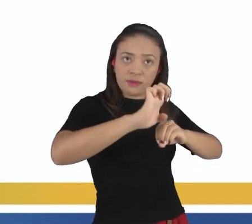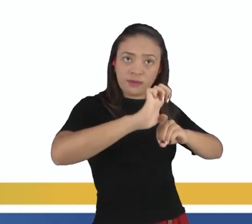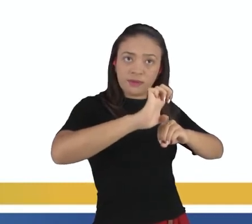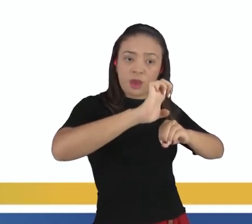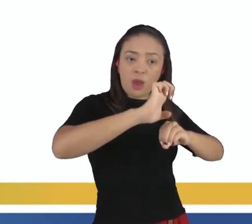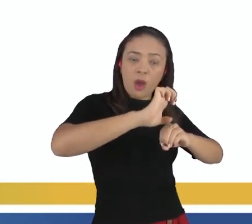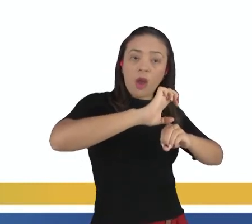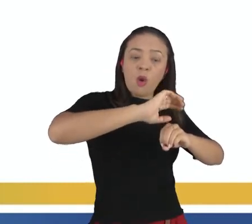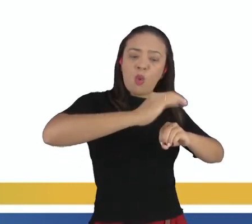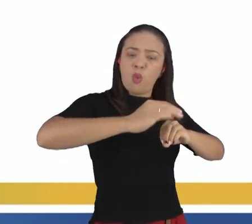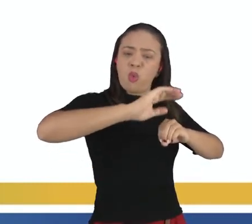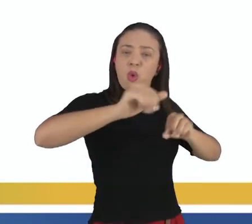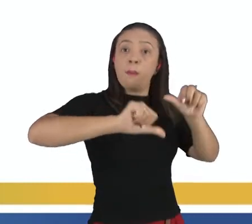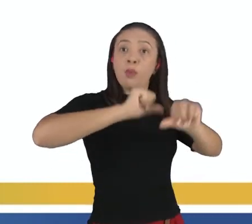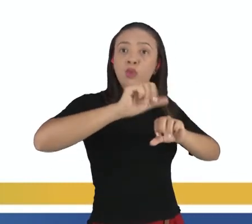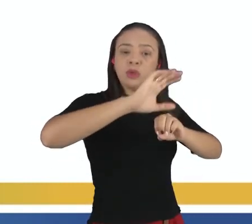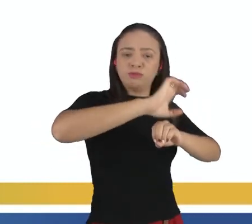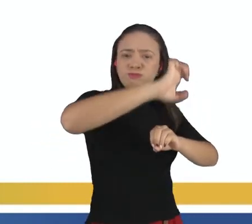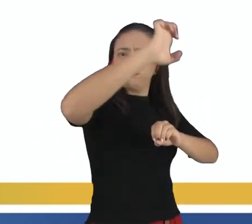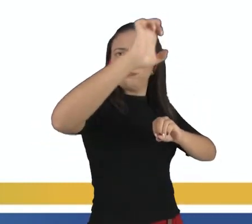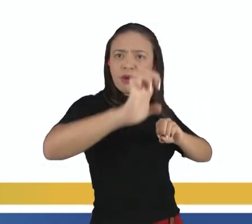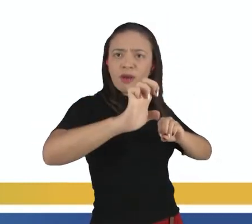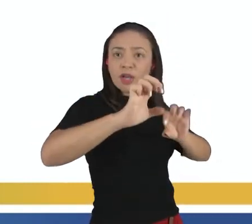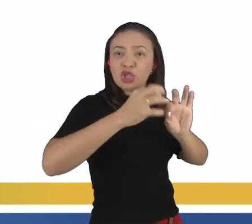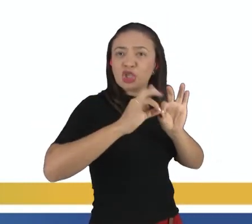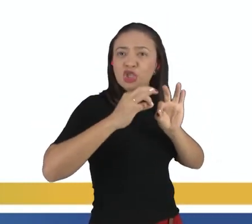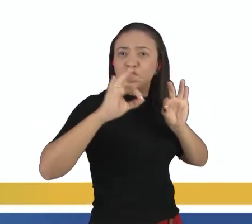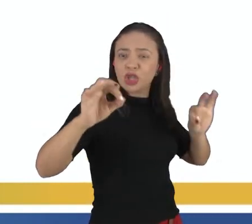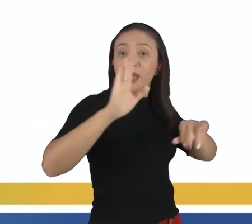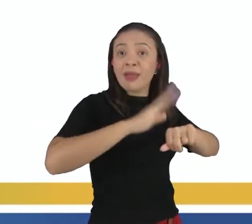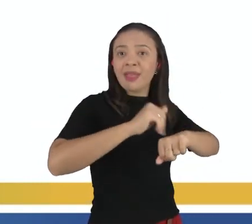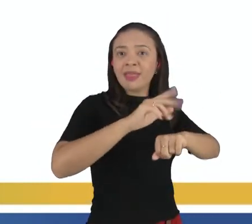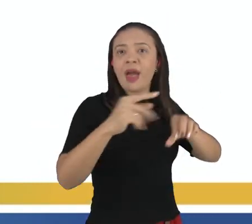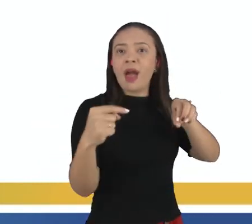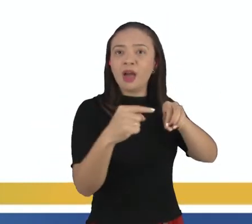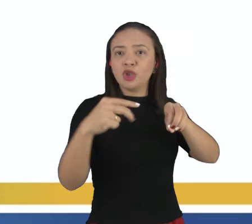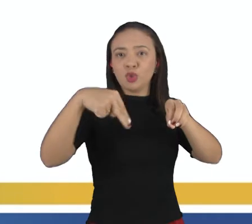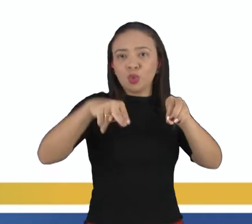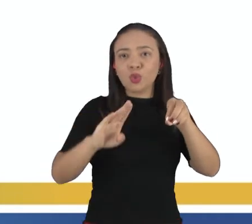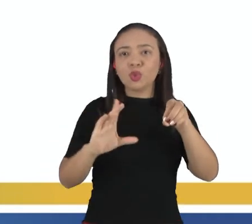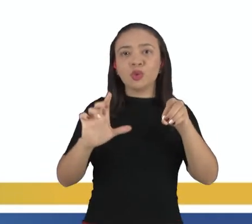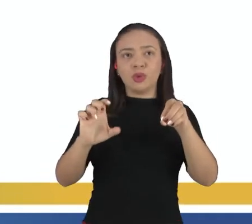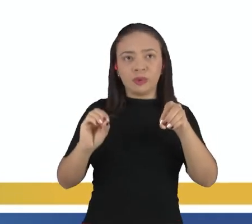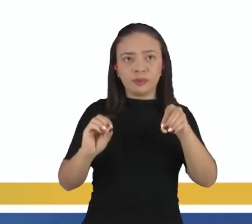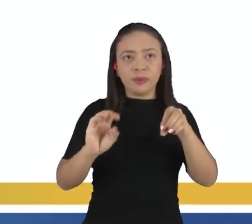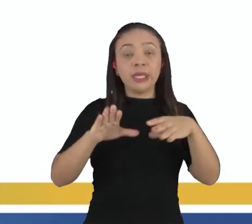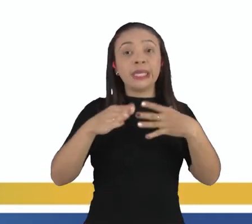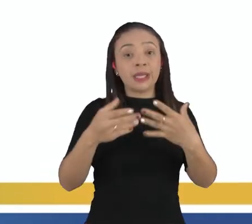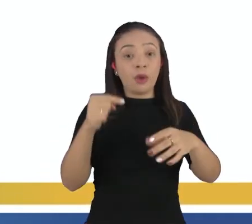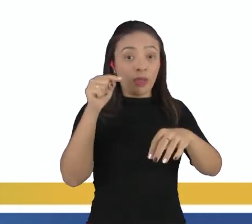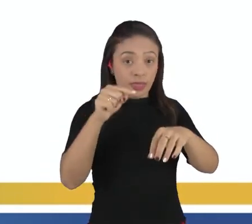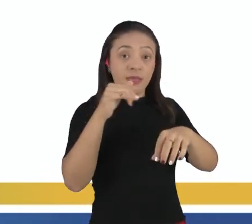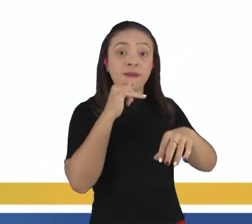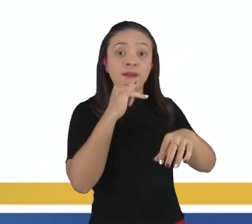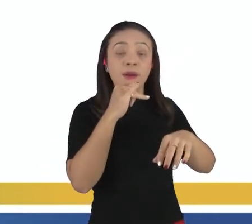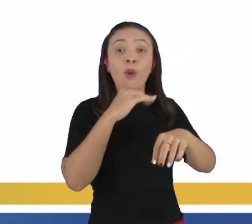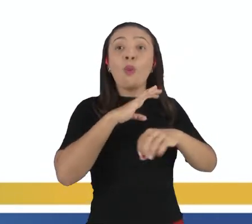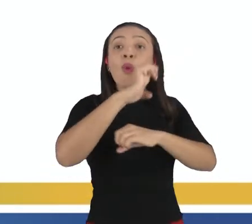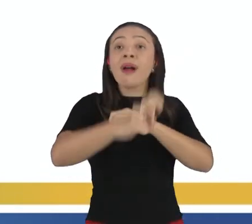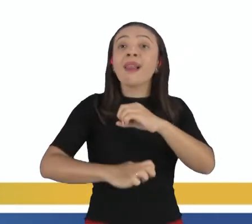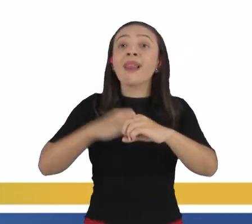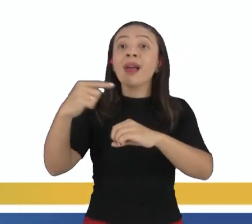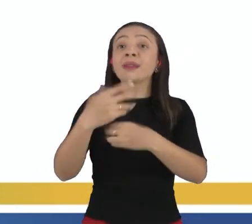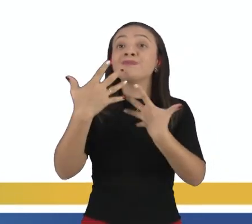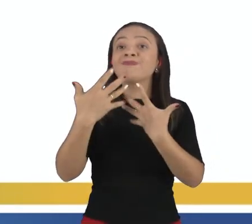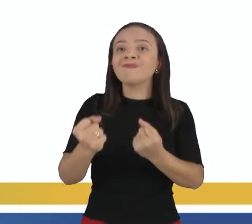para mais distante do núcleo aqui. Então, nessa situação aqui, o elétron recebe energia. Então, quando que eu